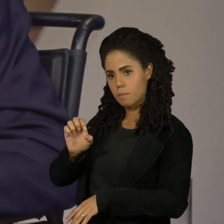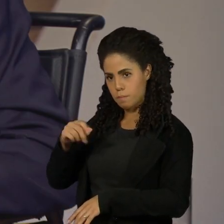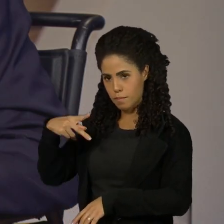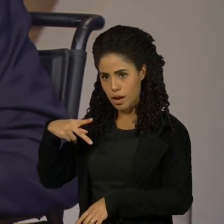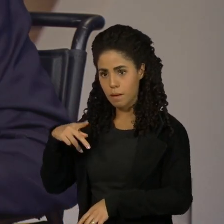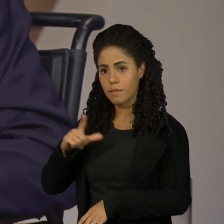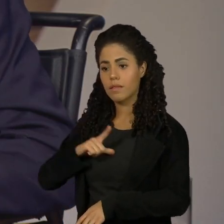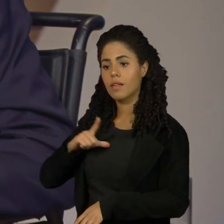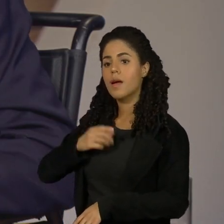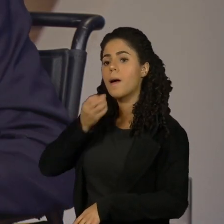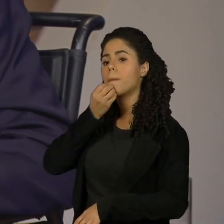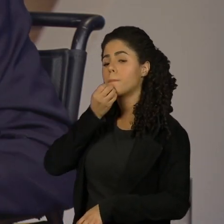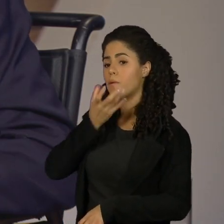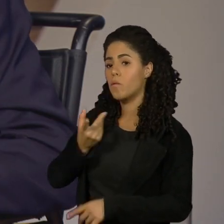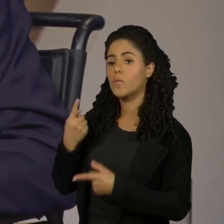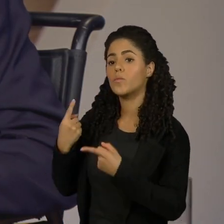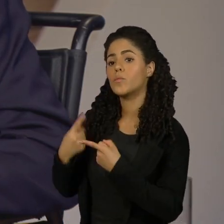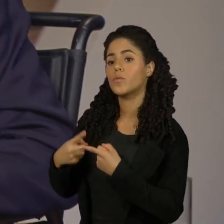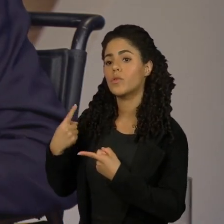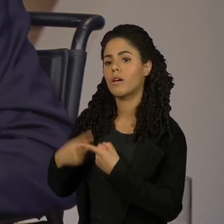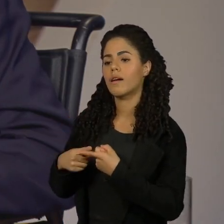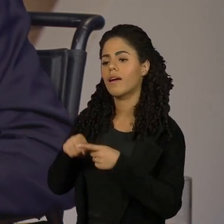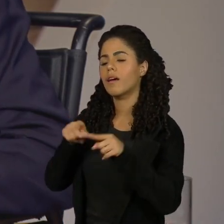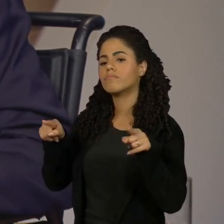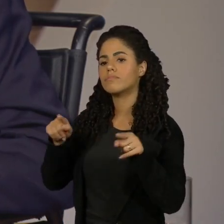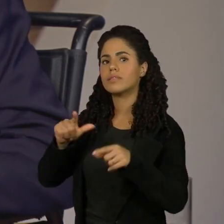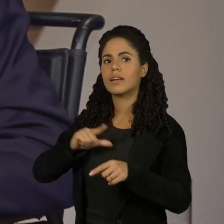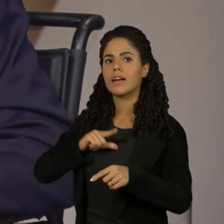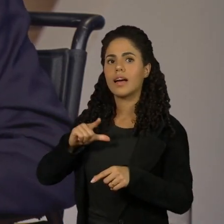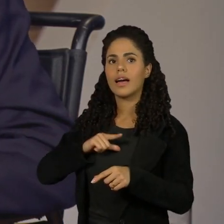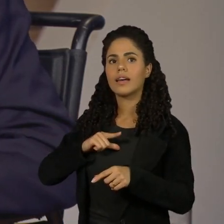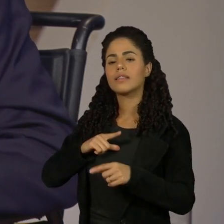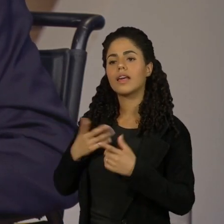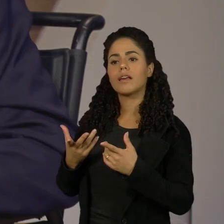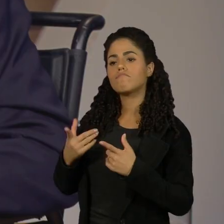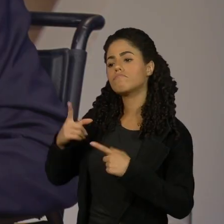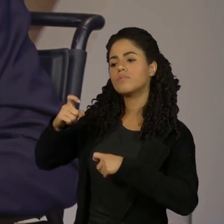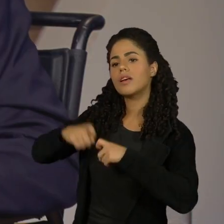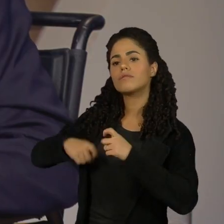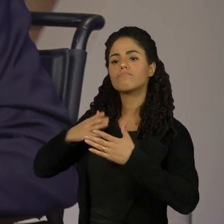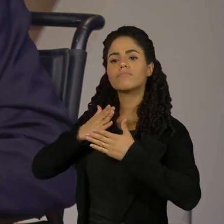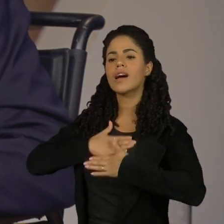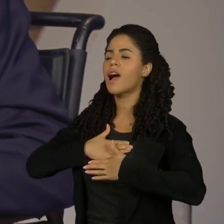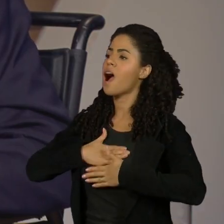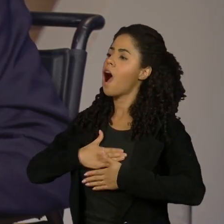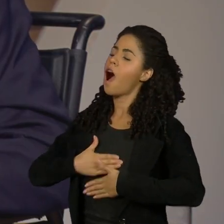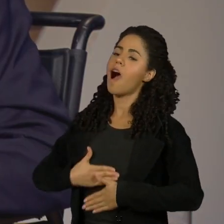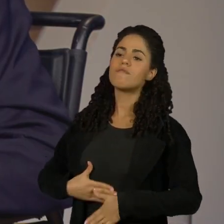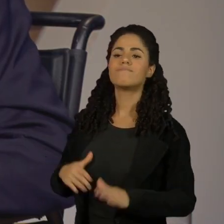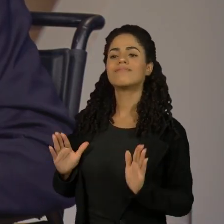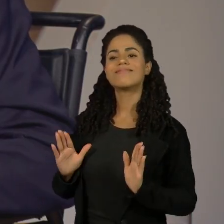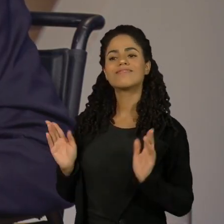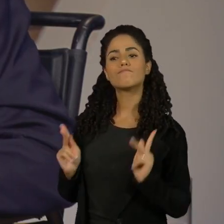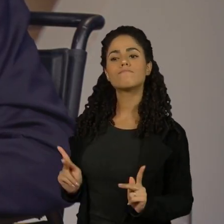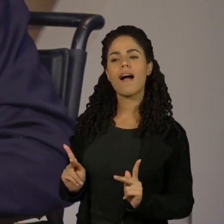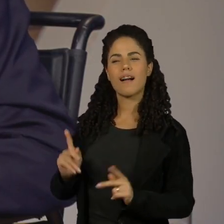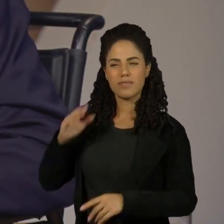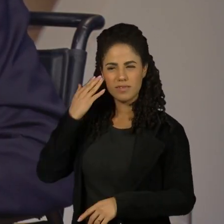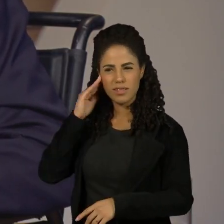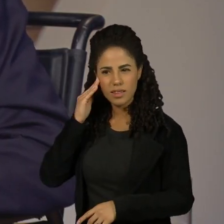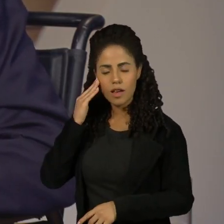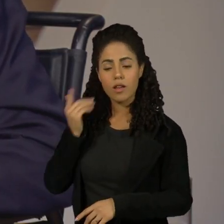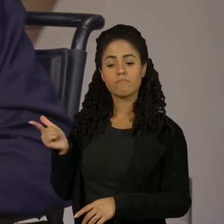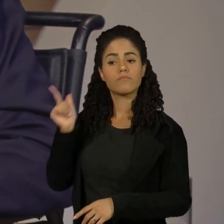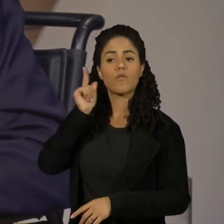uma vantagem muito grande porque elas acabam tendo um sexo mais tranquilo. Elas se liberam mais.